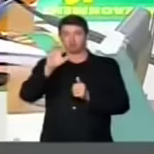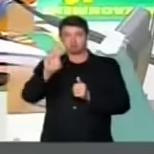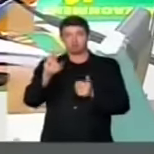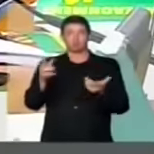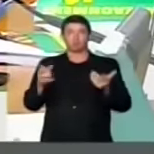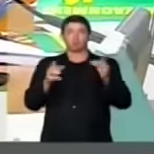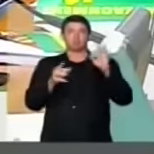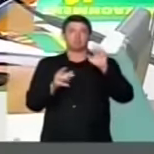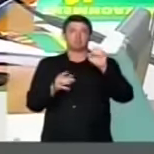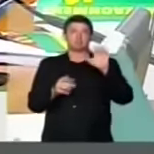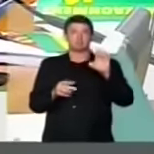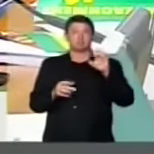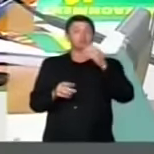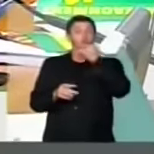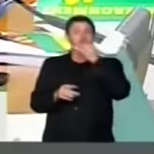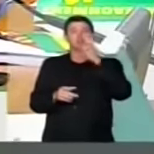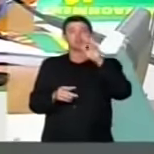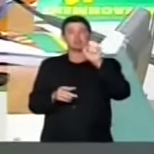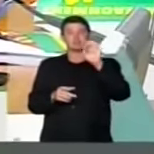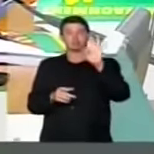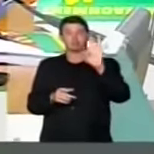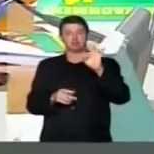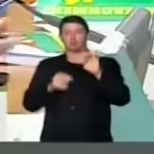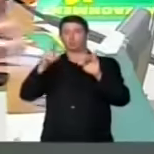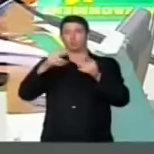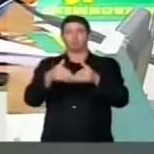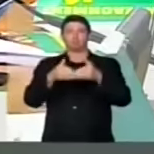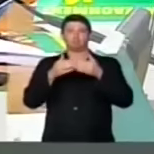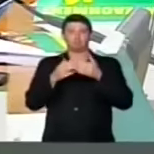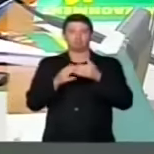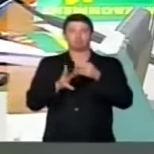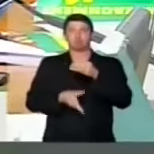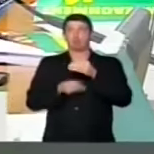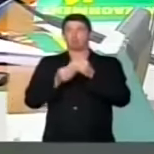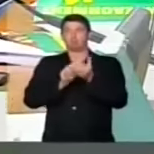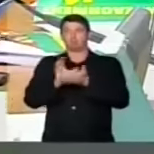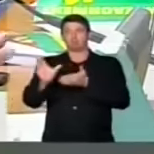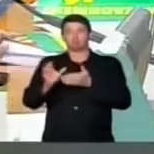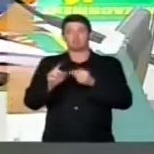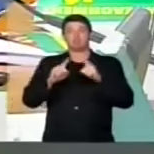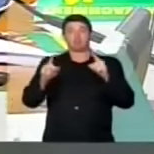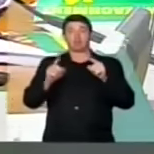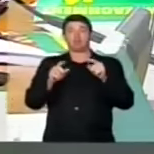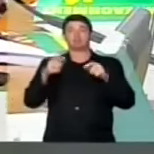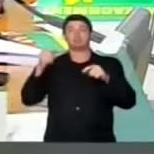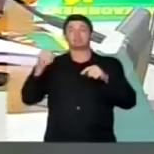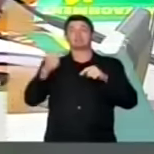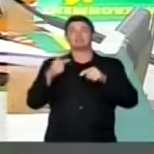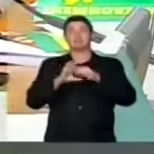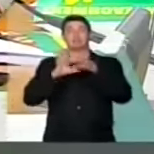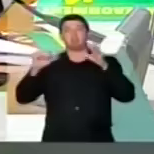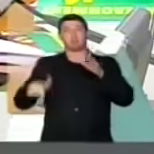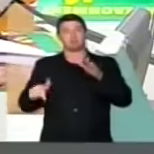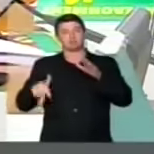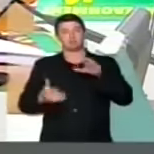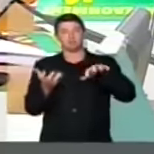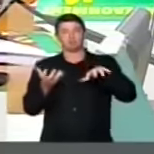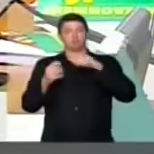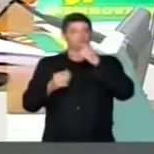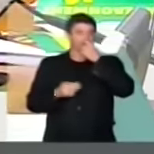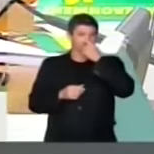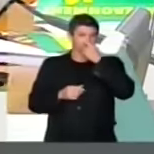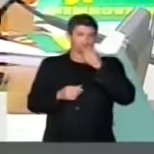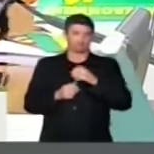e o TST jamais pediram que houvesse complementação sem que efetivamente ela